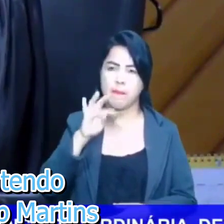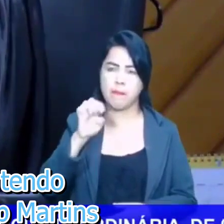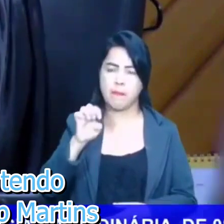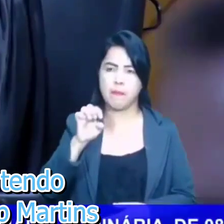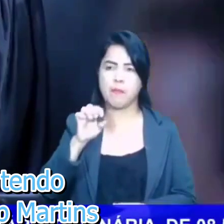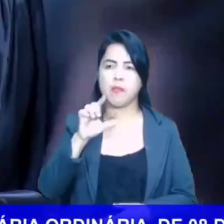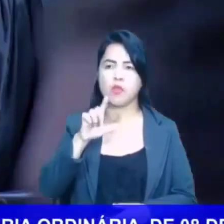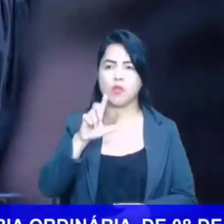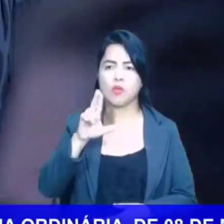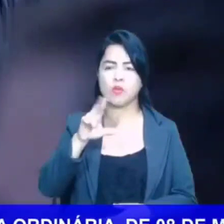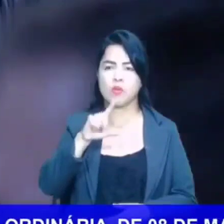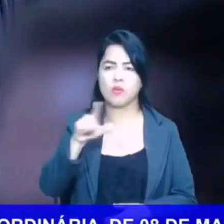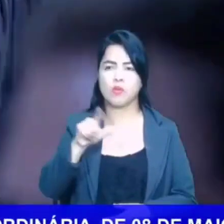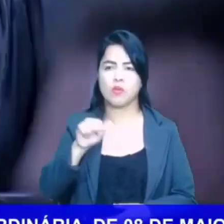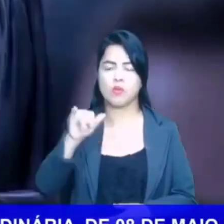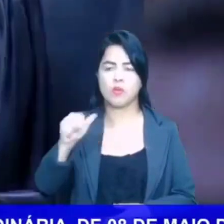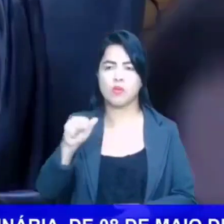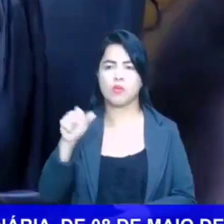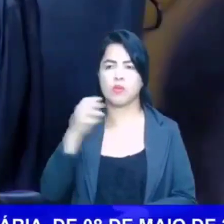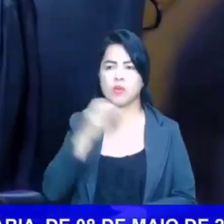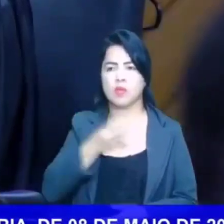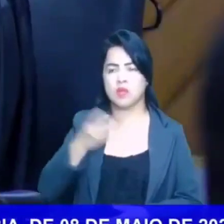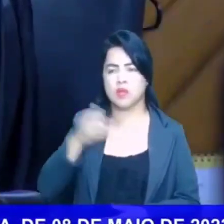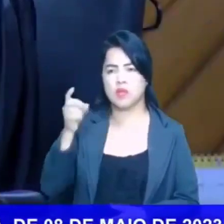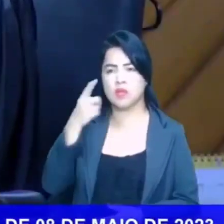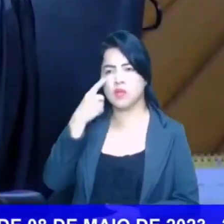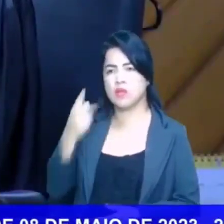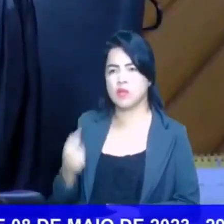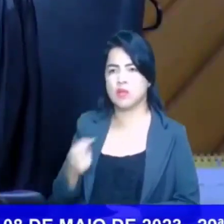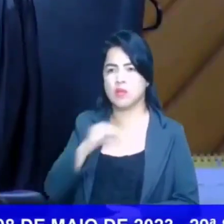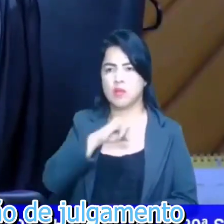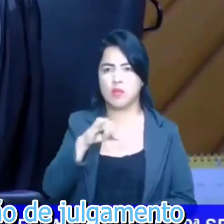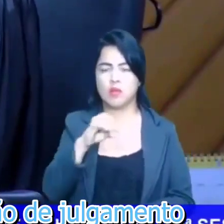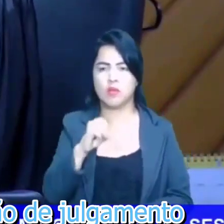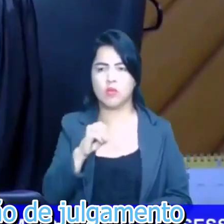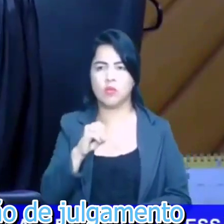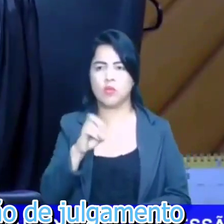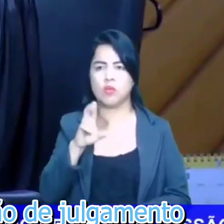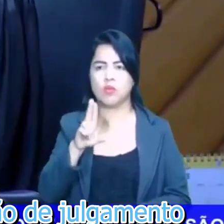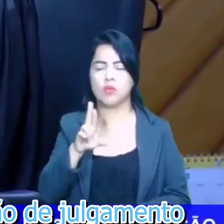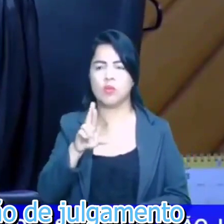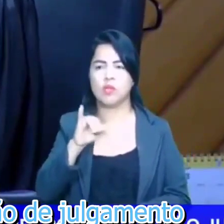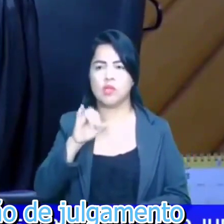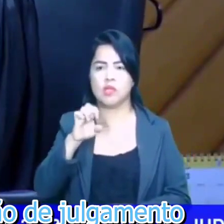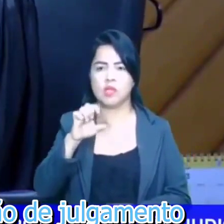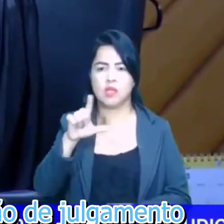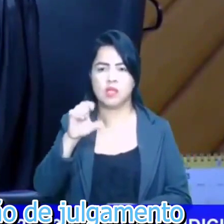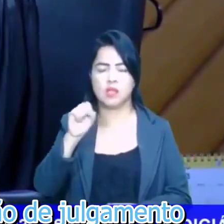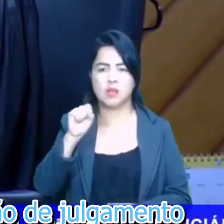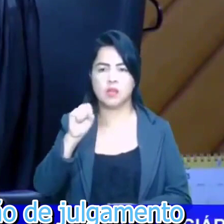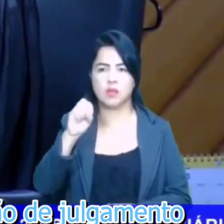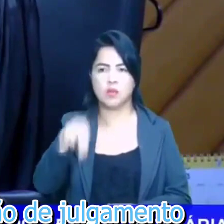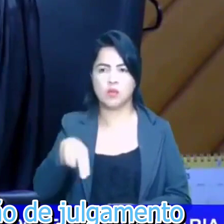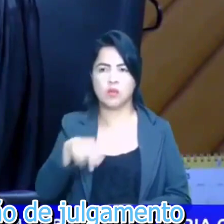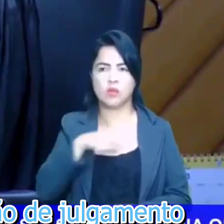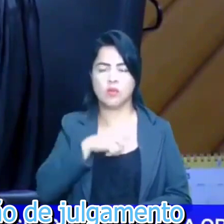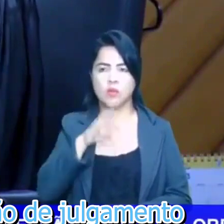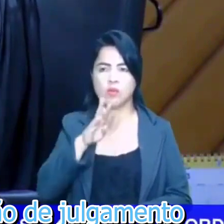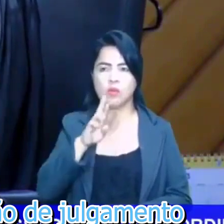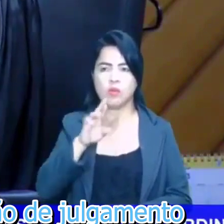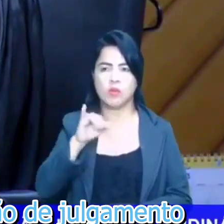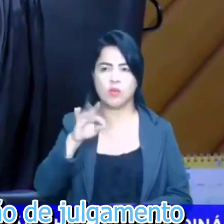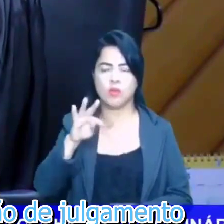Martins. Terceiro interessado é Jorielson Brito Nascimento. Jurielson Brito Nascimento é uma